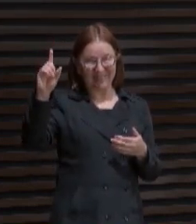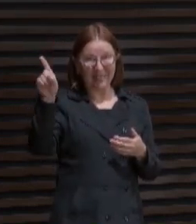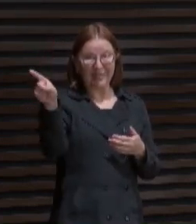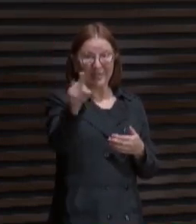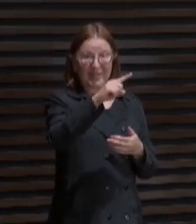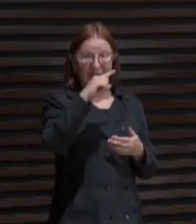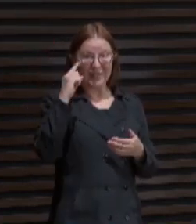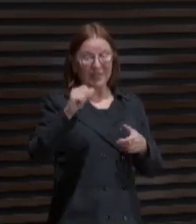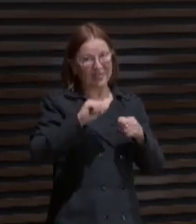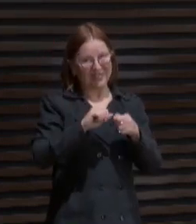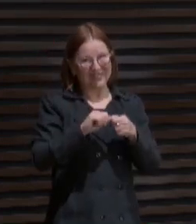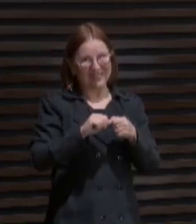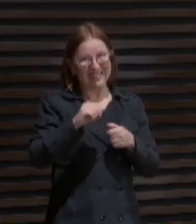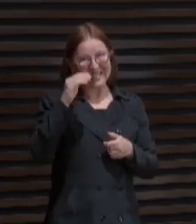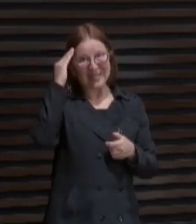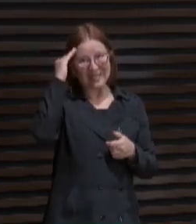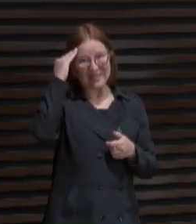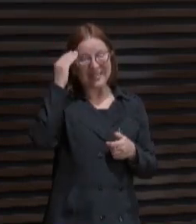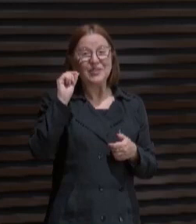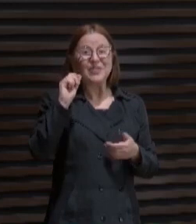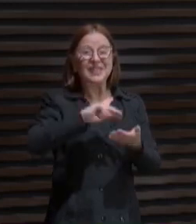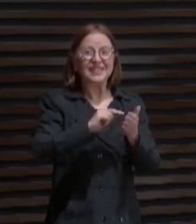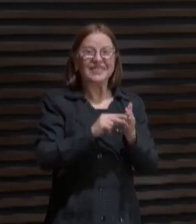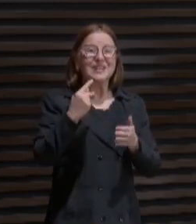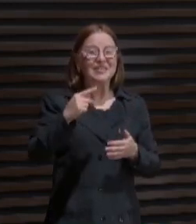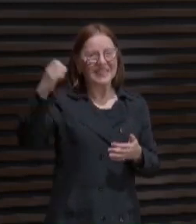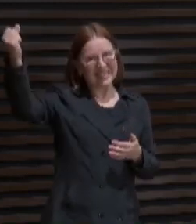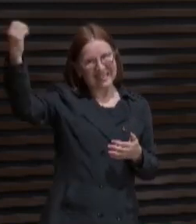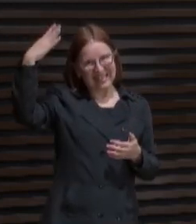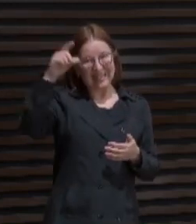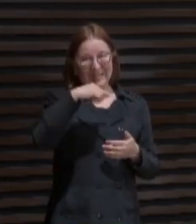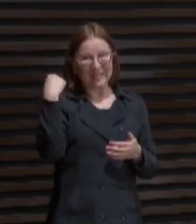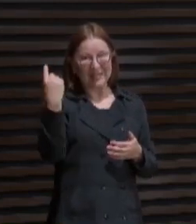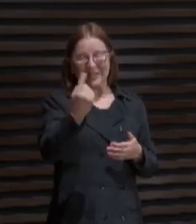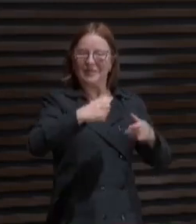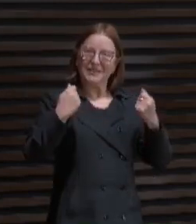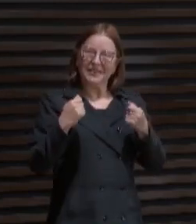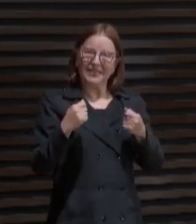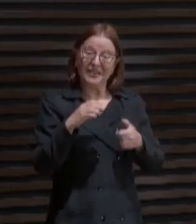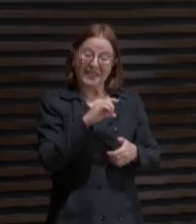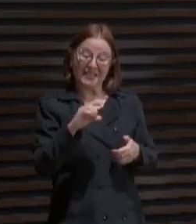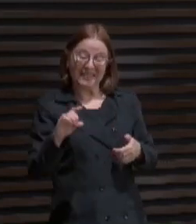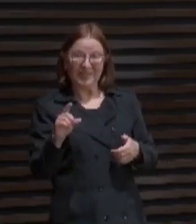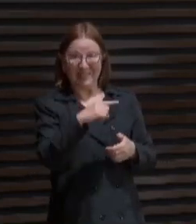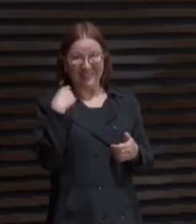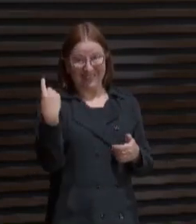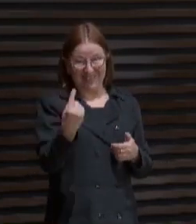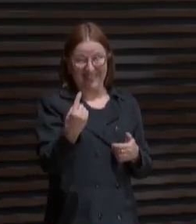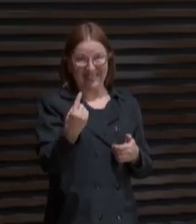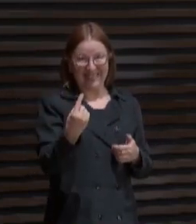entendermos o que é a sua graça. Nós precisamos, cada um de nós, que Deus nos revele